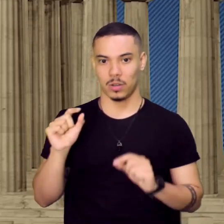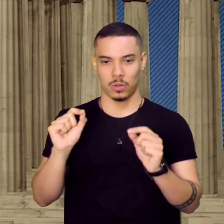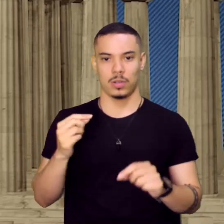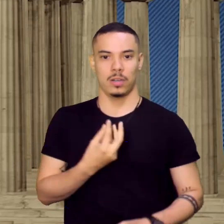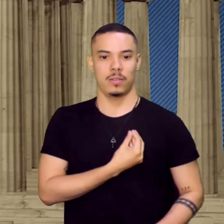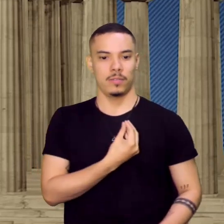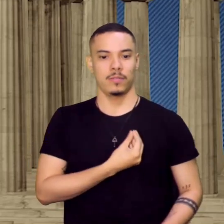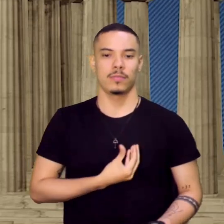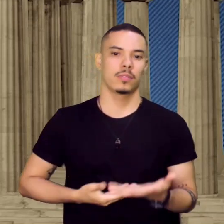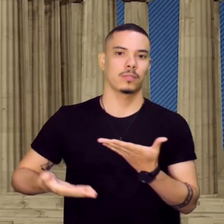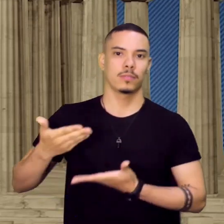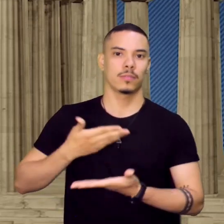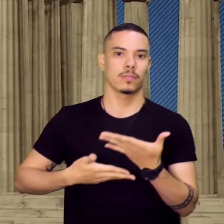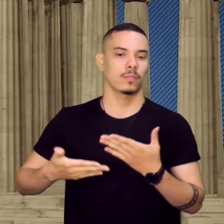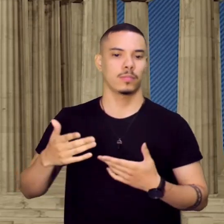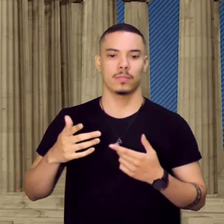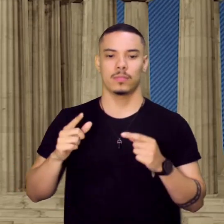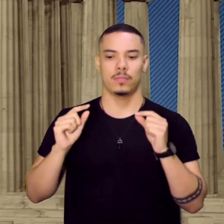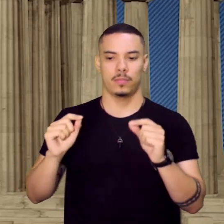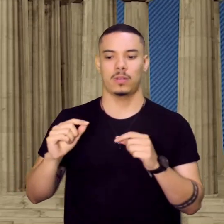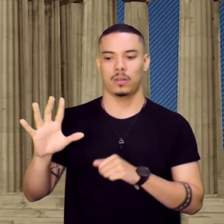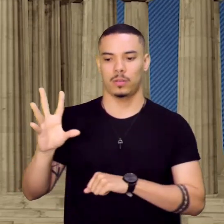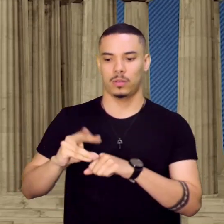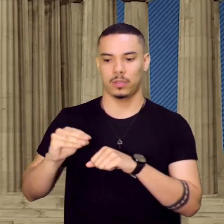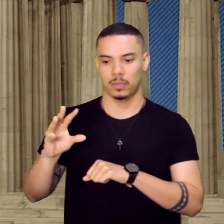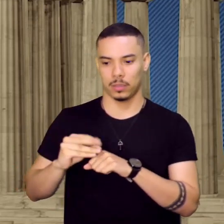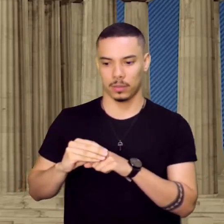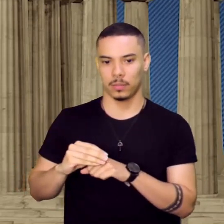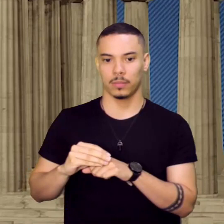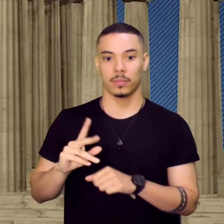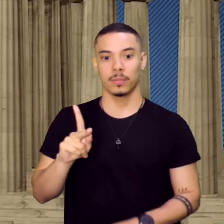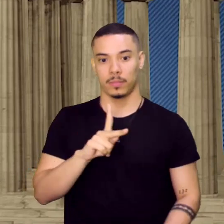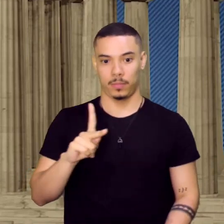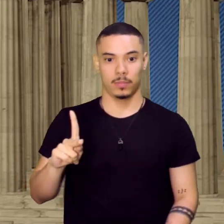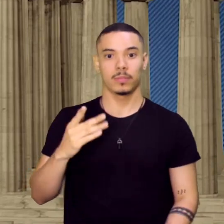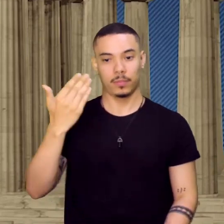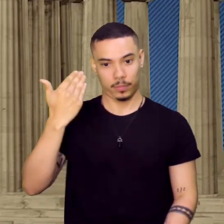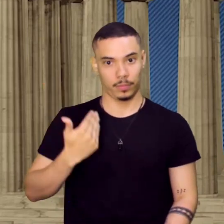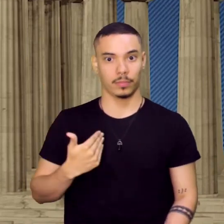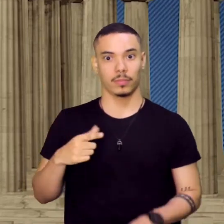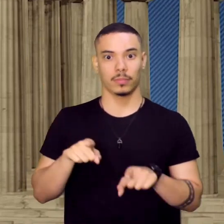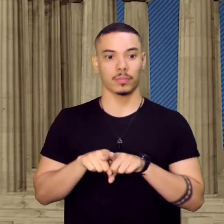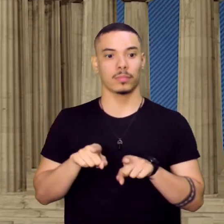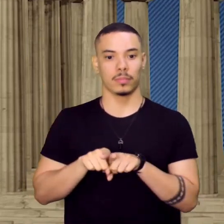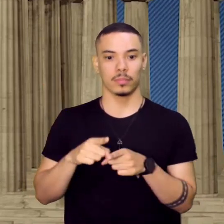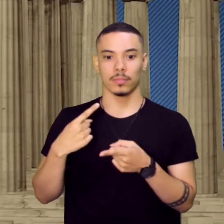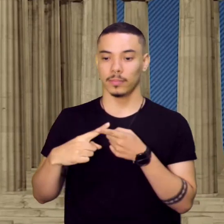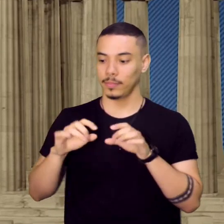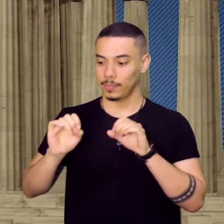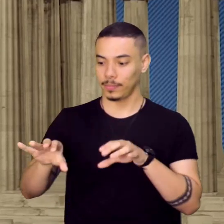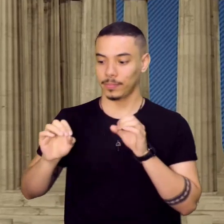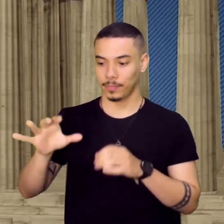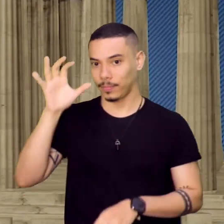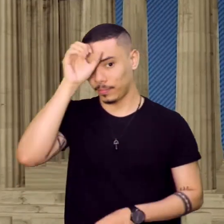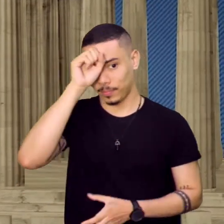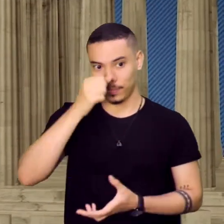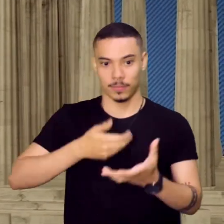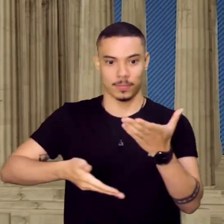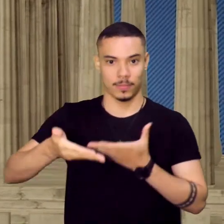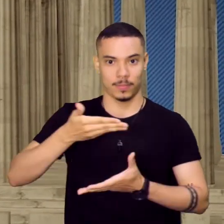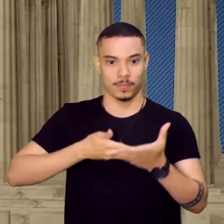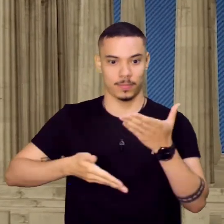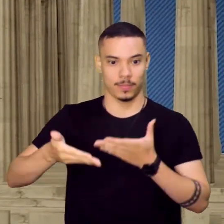vivenciando a questão do conhecimento e por Sueli também porque quanto mais ensino mais a gente aprende não é verdade